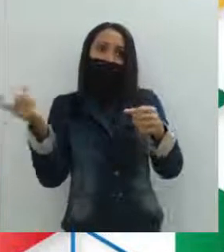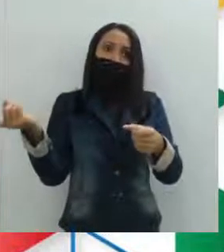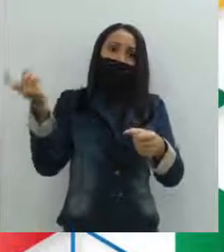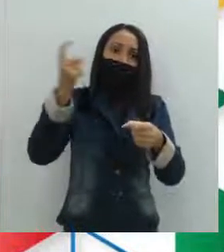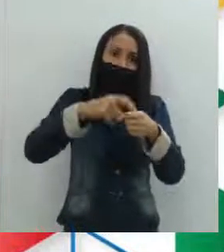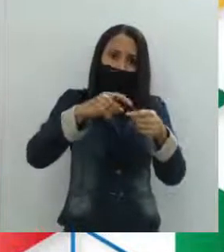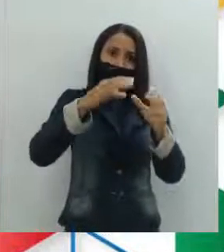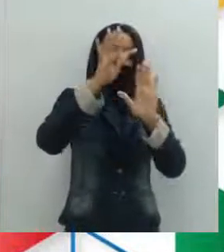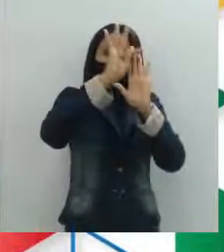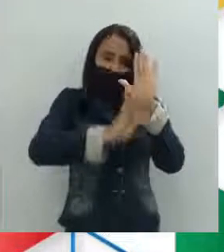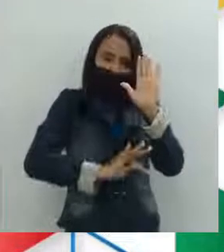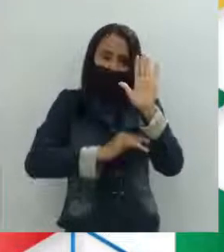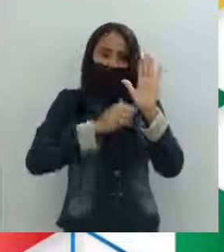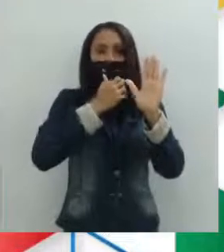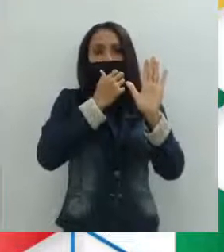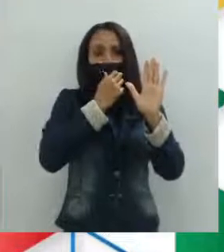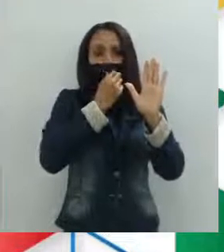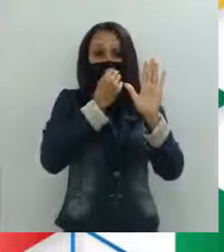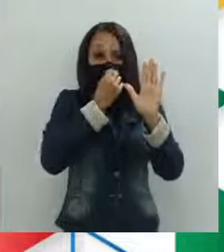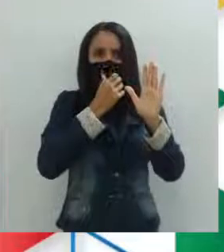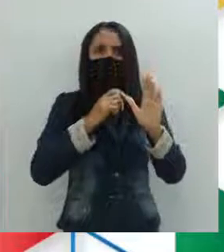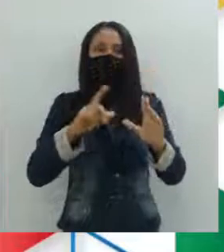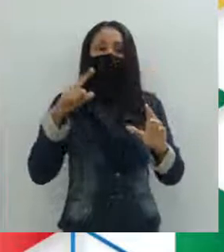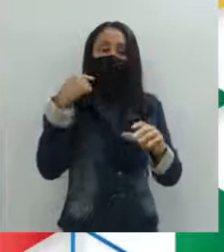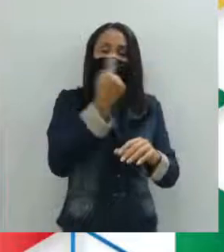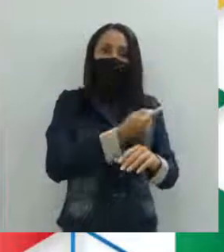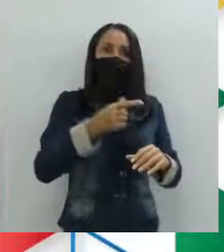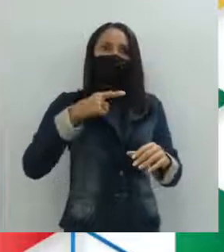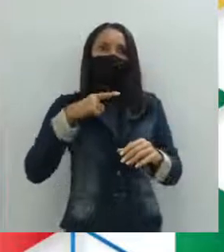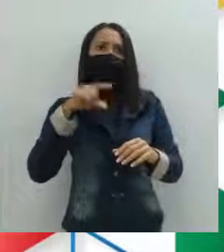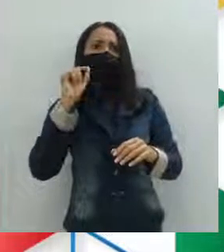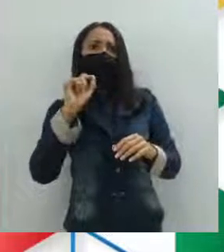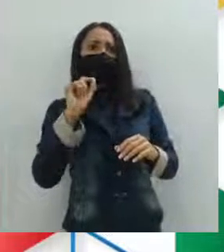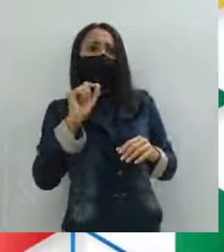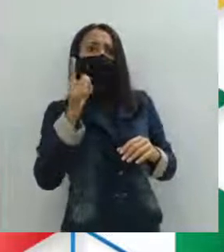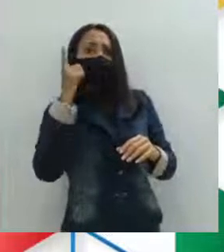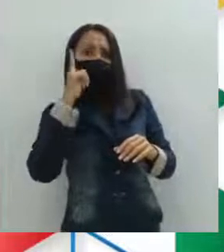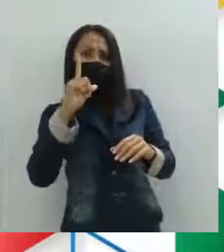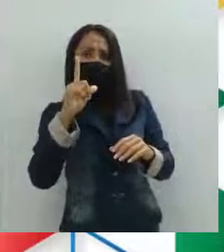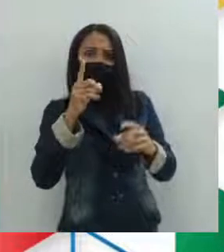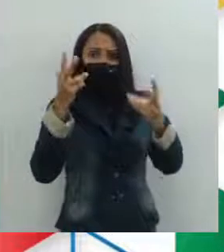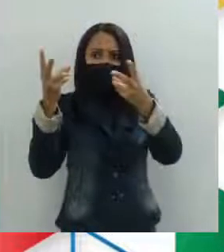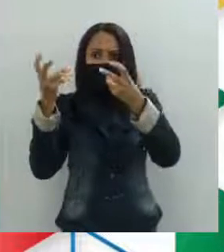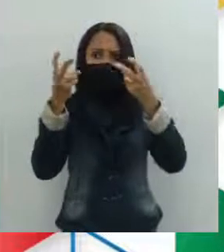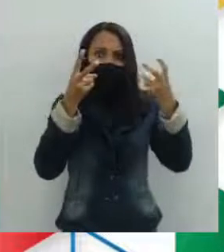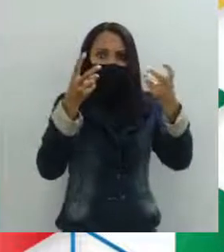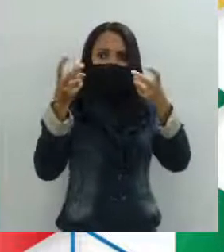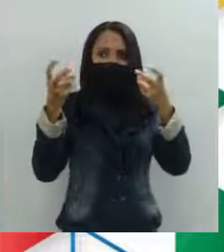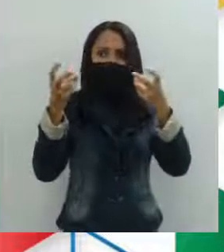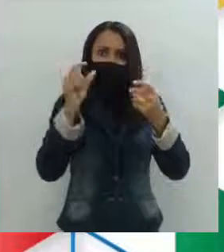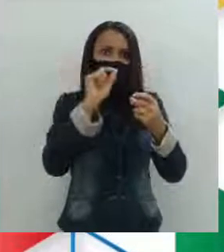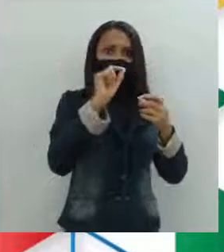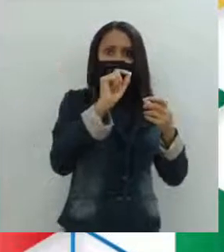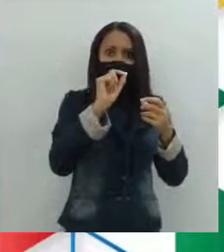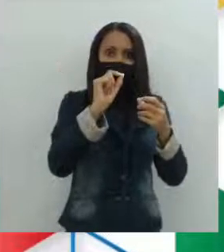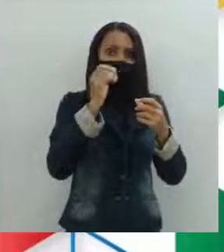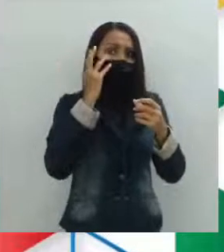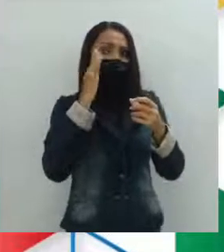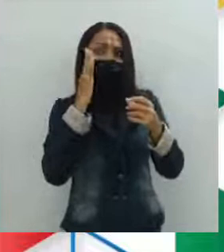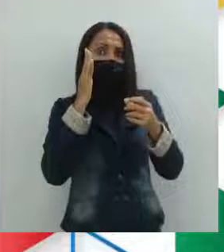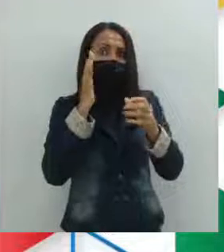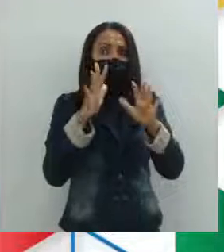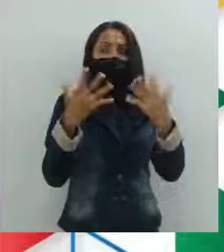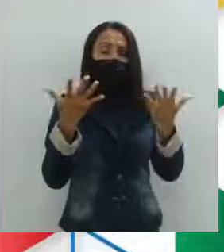ao texto, aí nós temos o quê? Conseguiram identificar o que, quem,